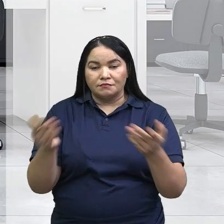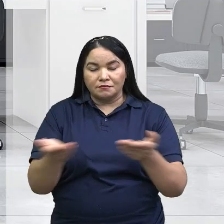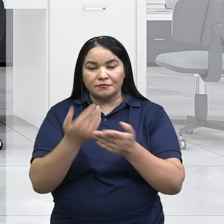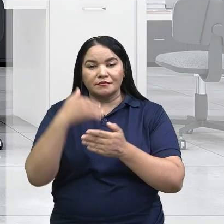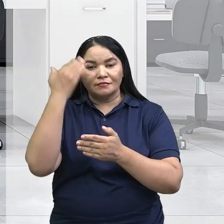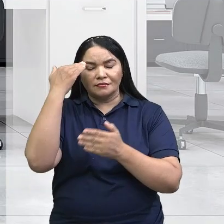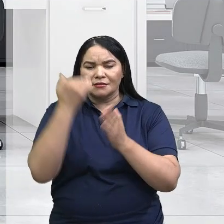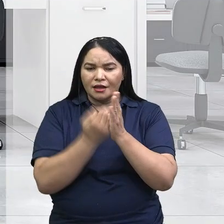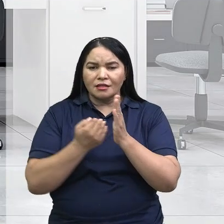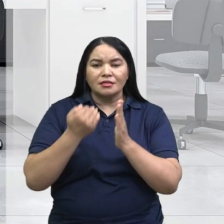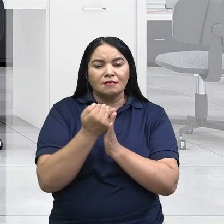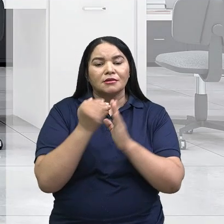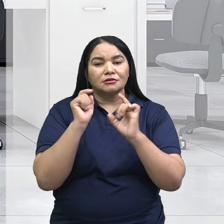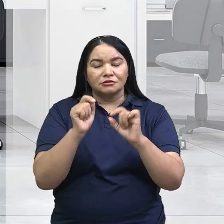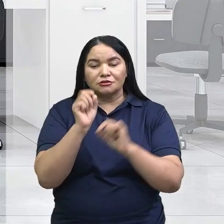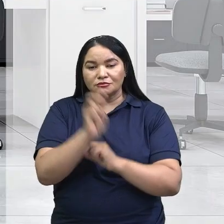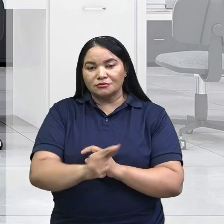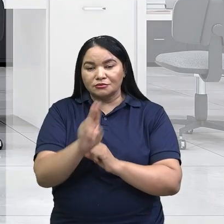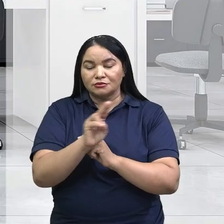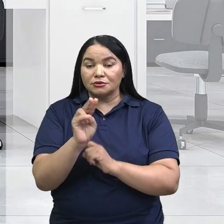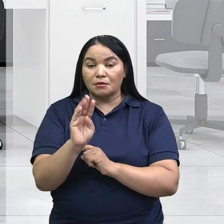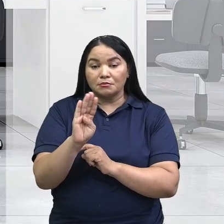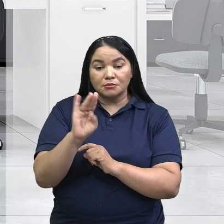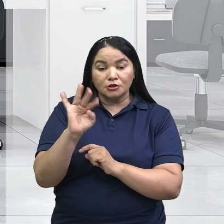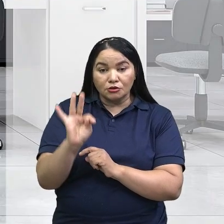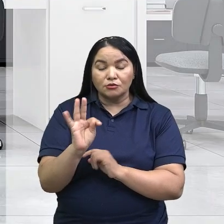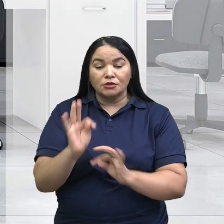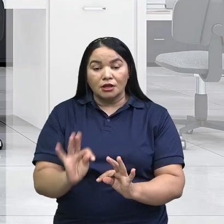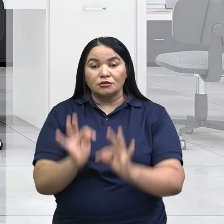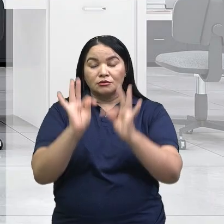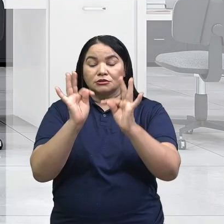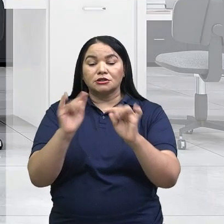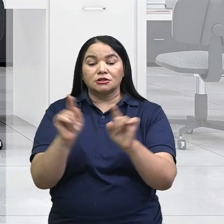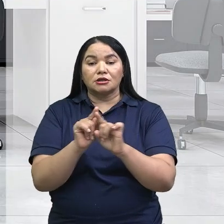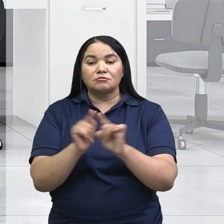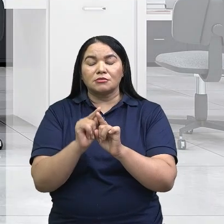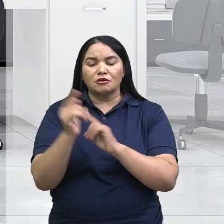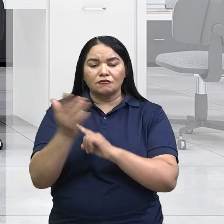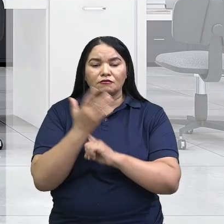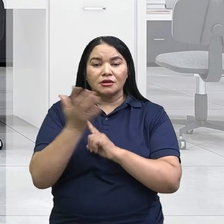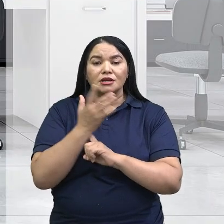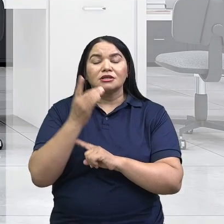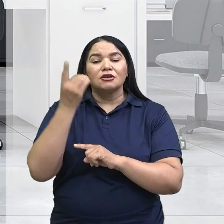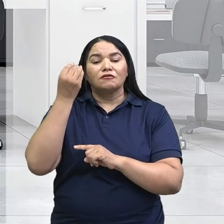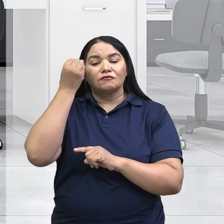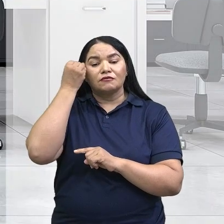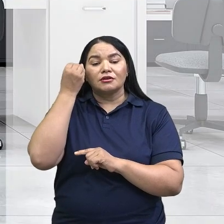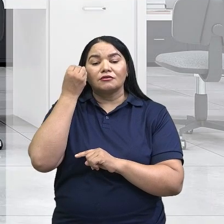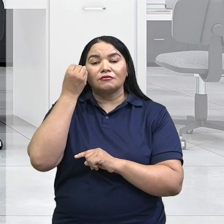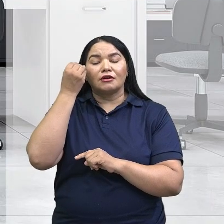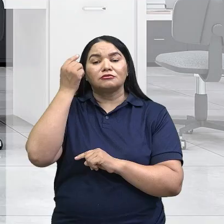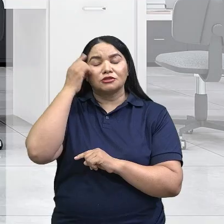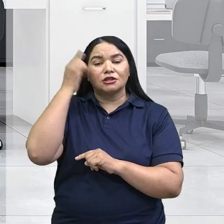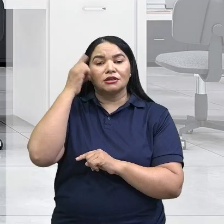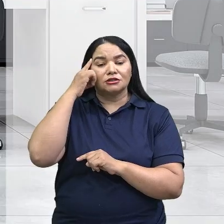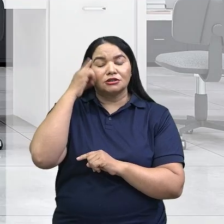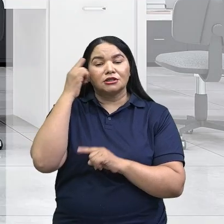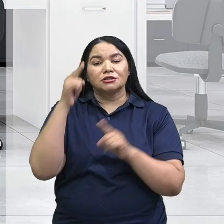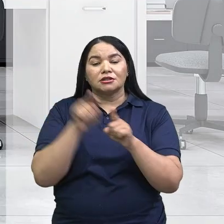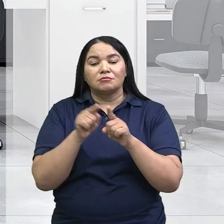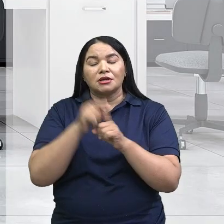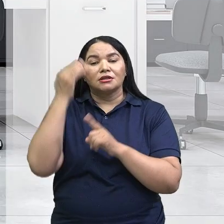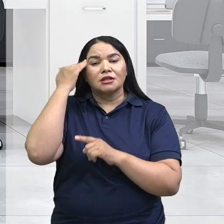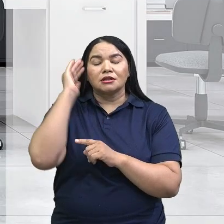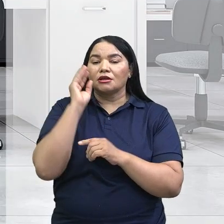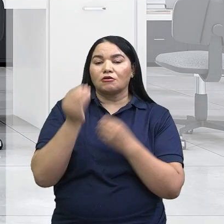pouco mais quais são esses usos da biotecnologia, qual a influência dela no nosso dia a dia, como que a gente pode perceber em